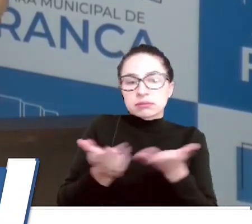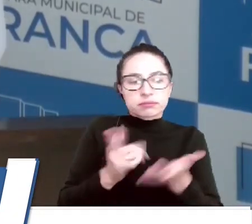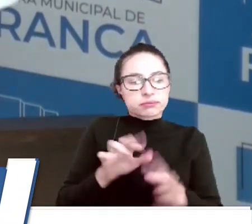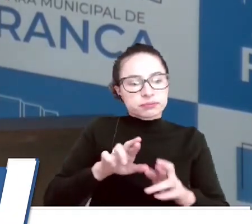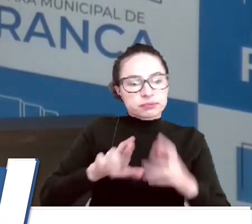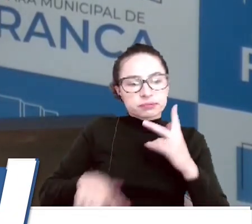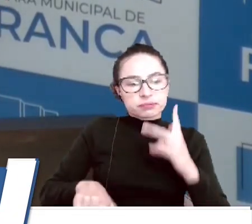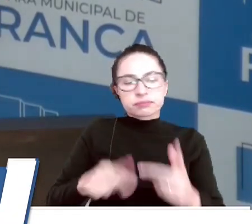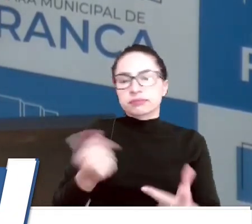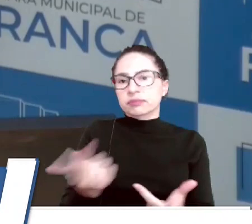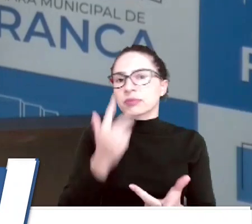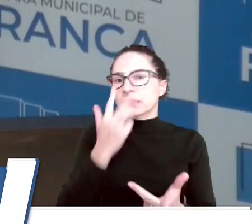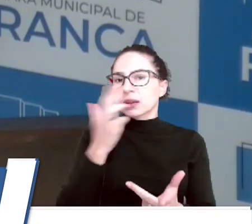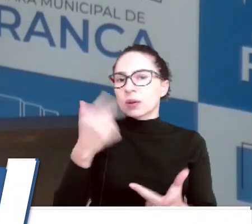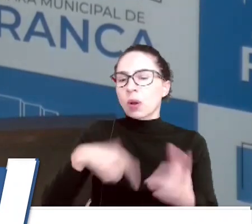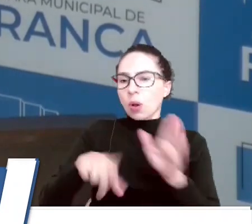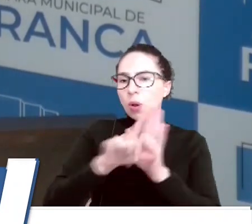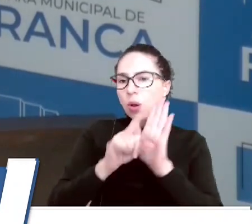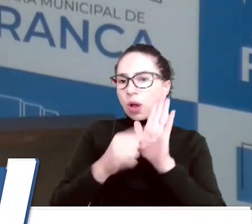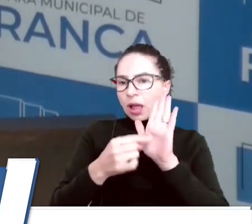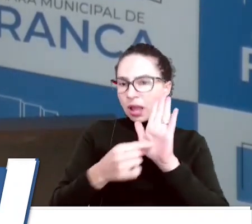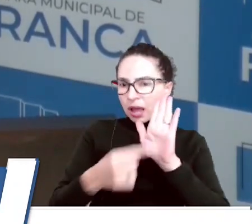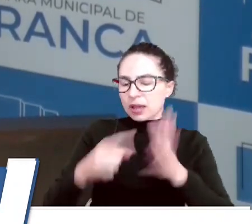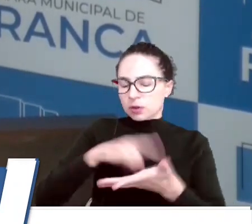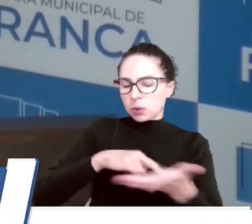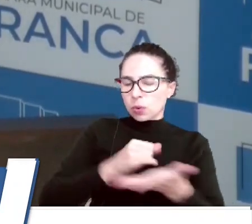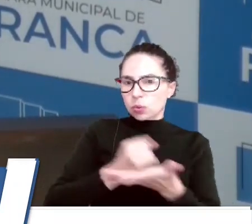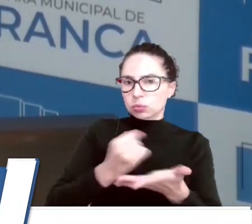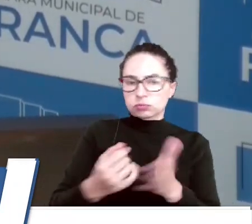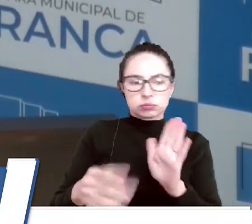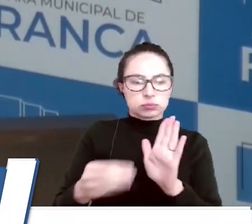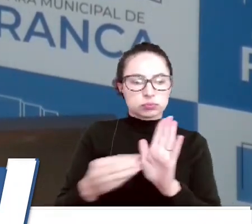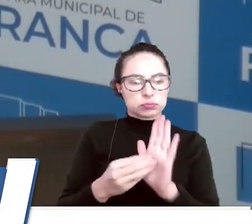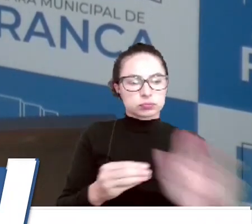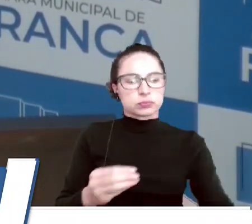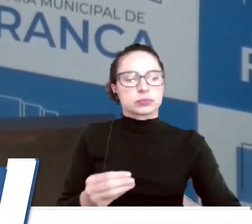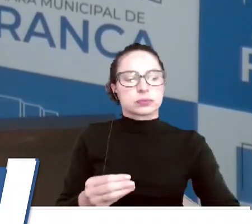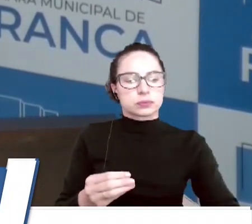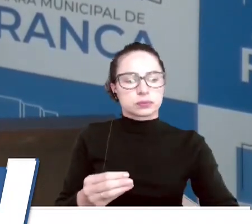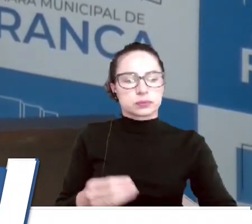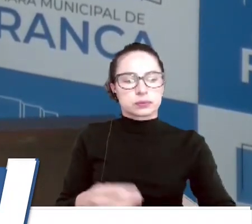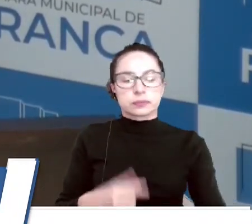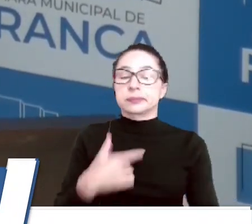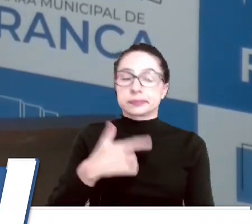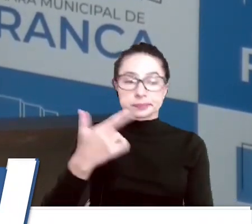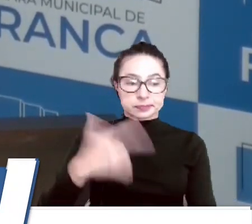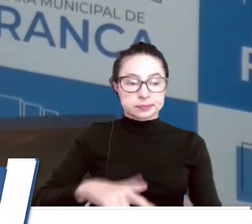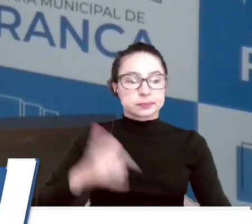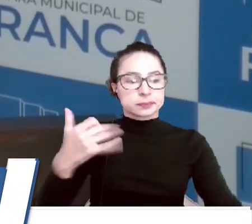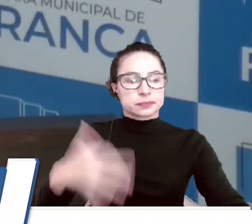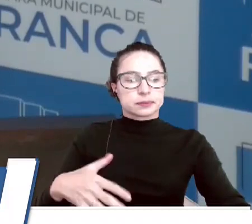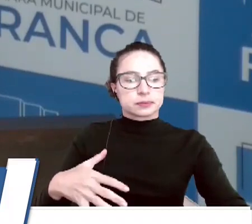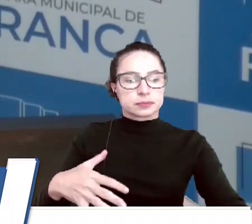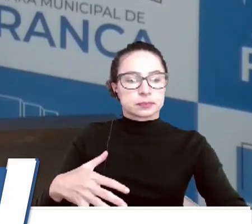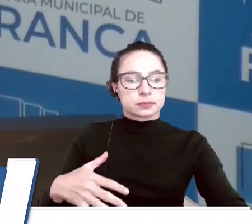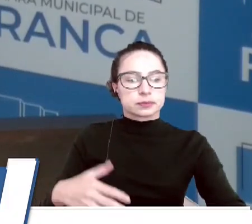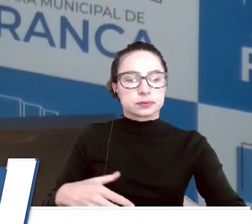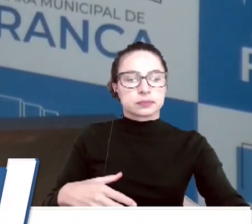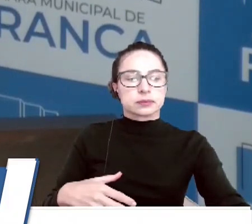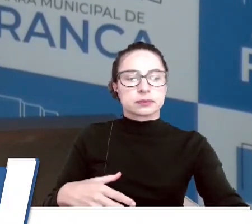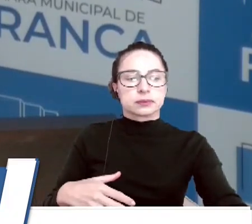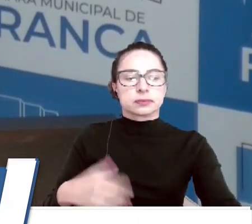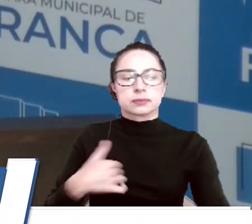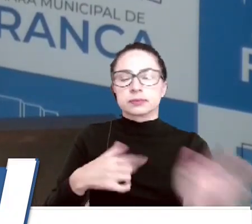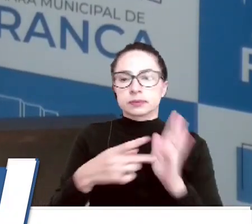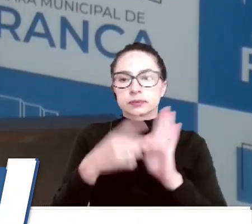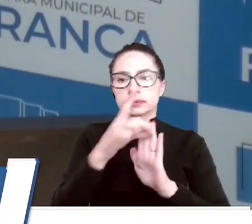diferenciadas como a nossa lei e o nosso contrato estabelece. E digo mais, esse decreto que